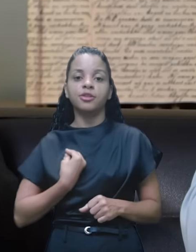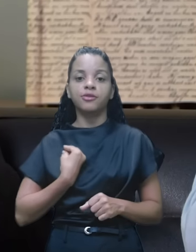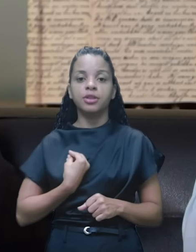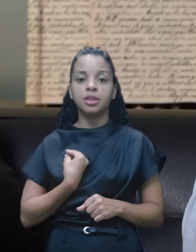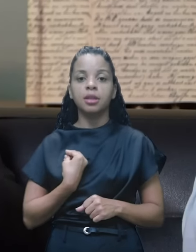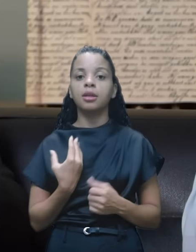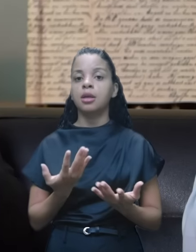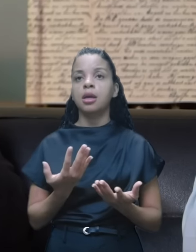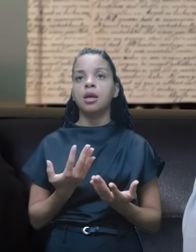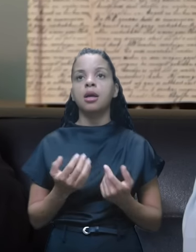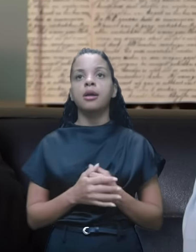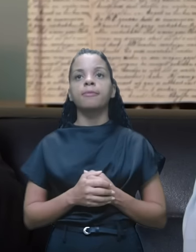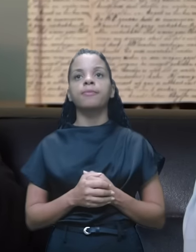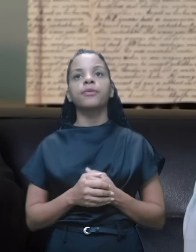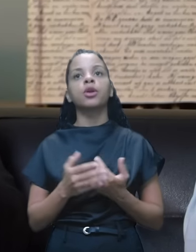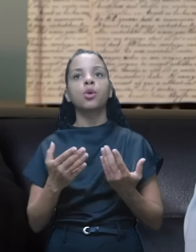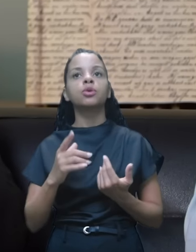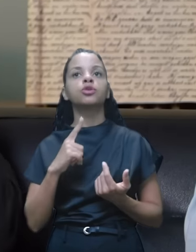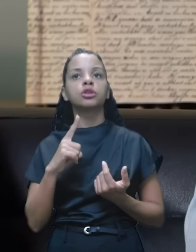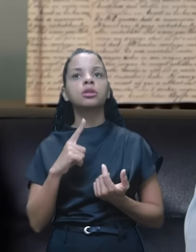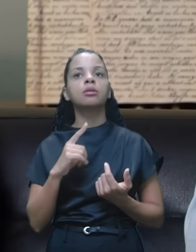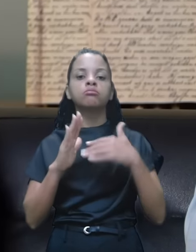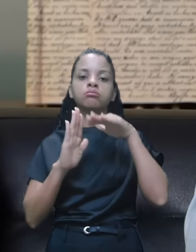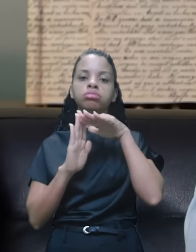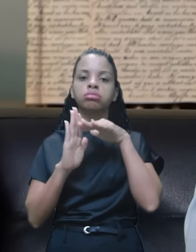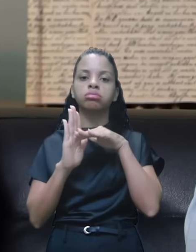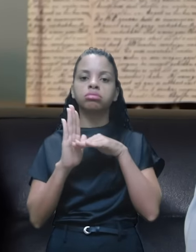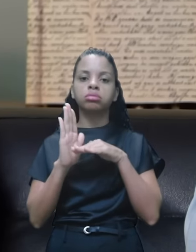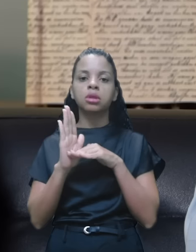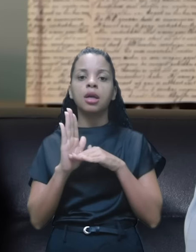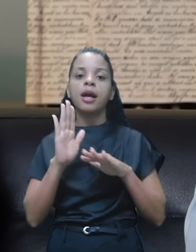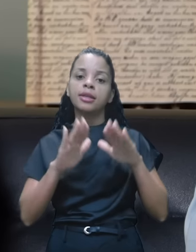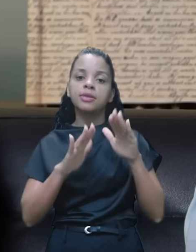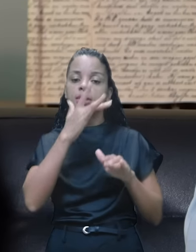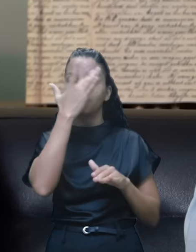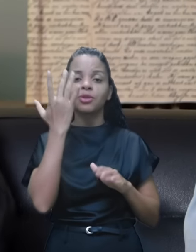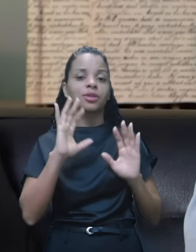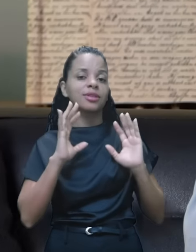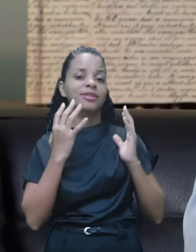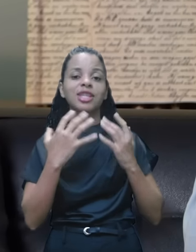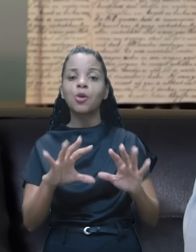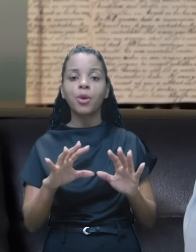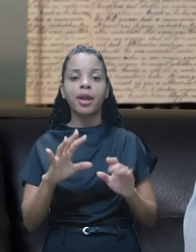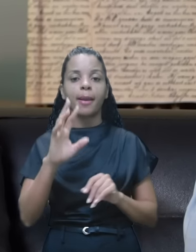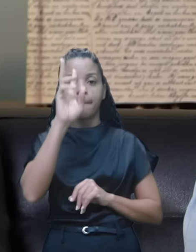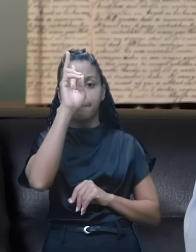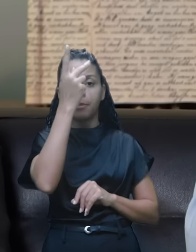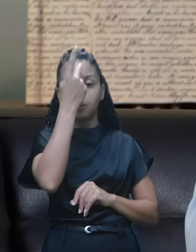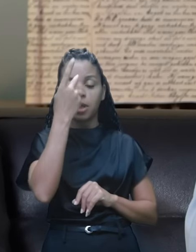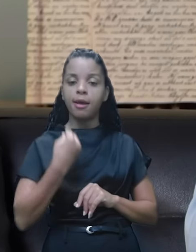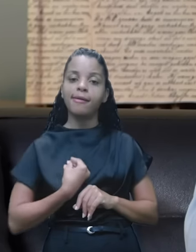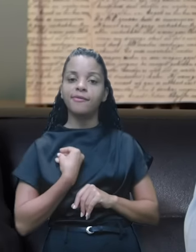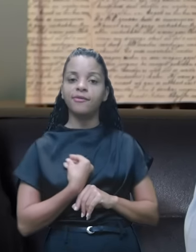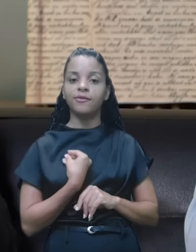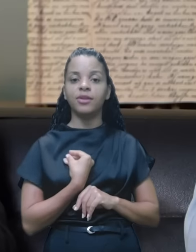comem, não bebem, não comem a carne e não bebem o sangue de Cristo, porque não querem mudanças na sua vida, né? E